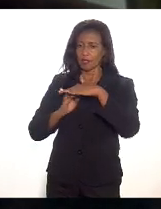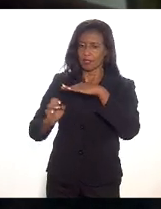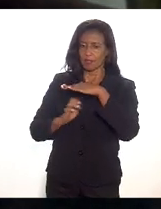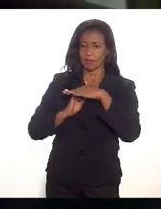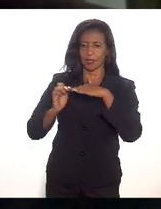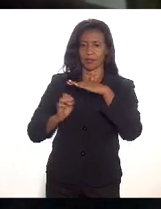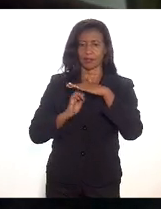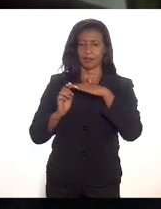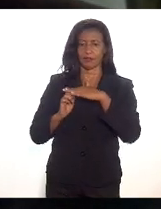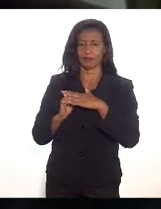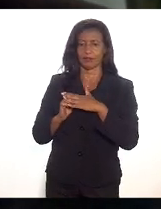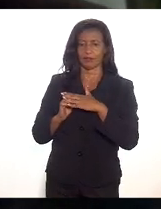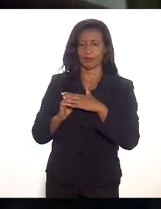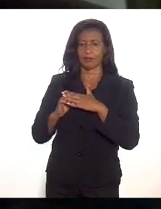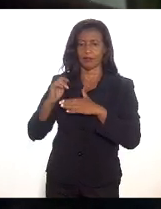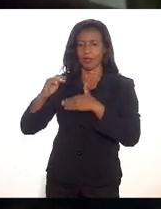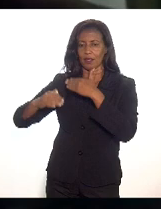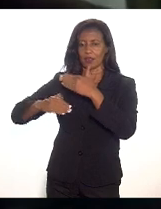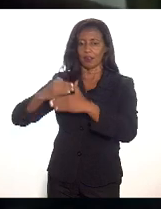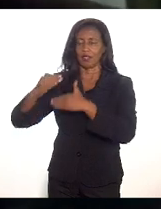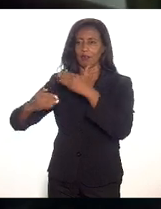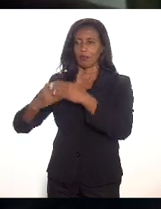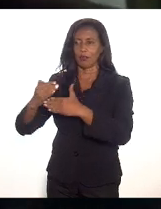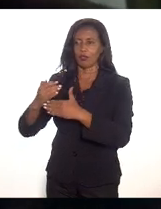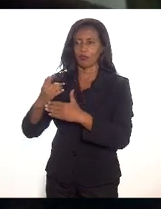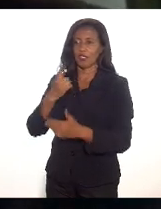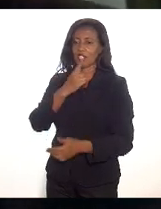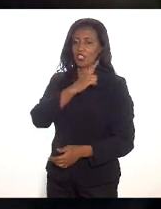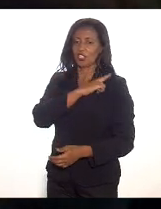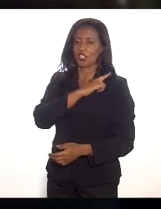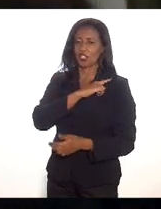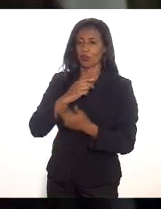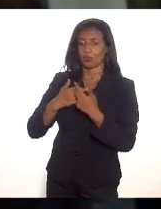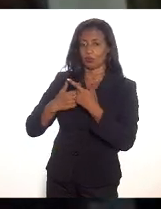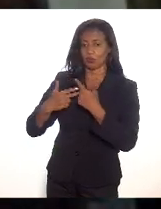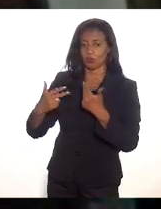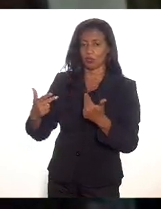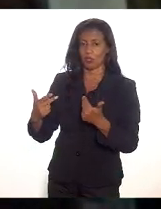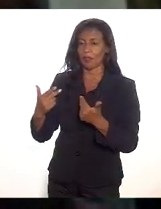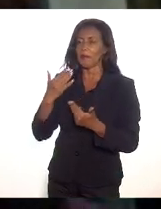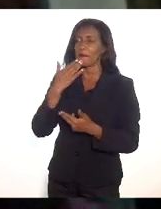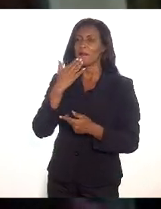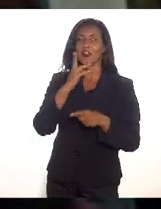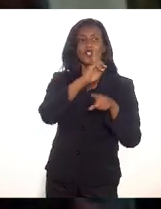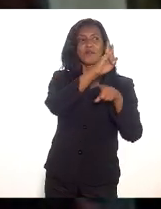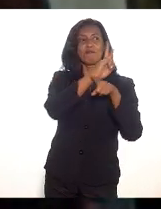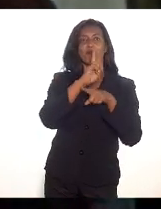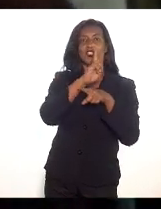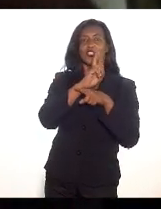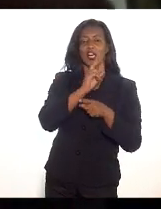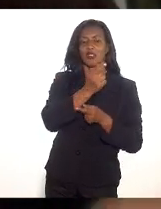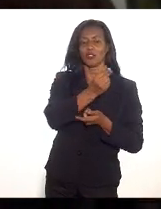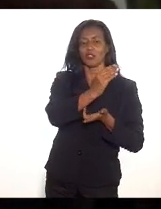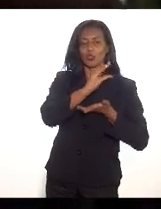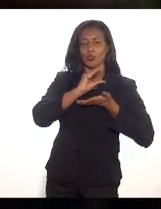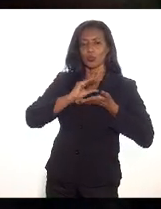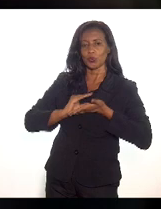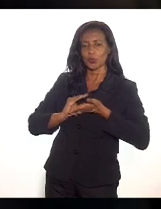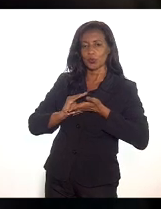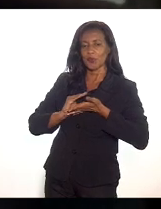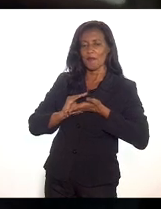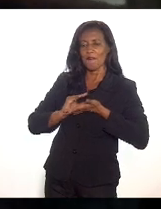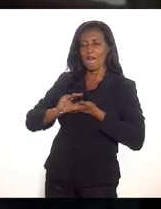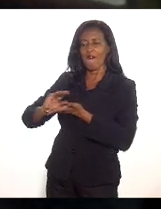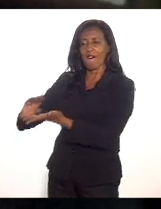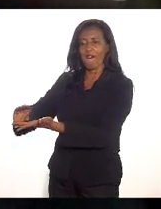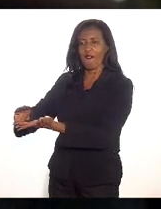depois passam a fazer a gestão da coisa pública pegam dinheiro emprestado no BNDES para poder fazer os